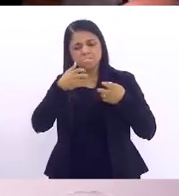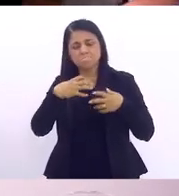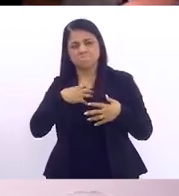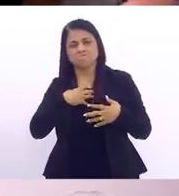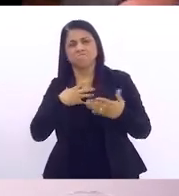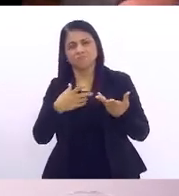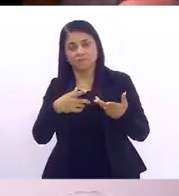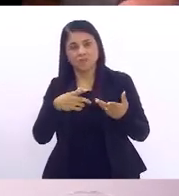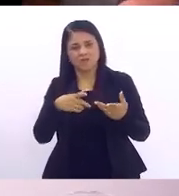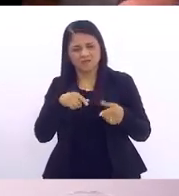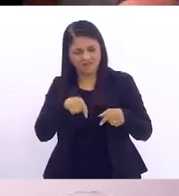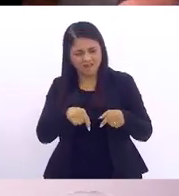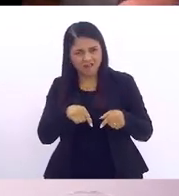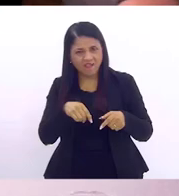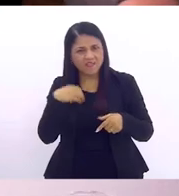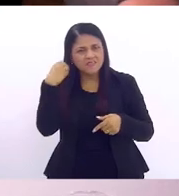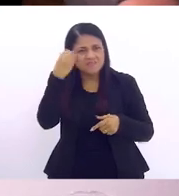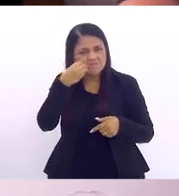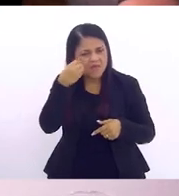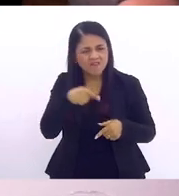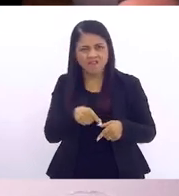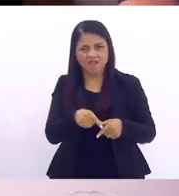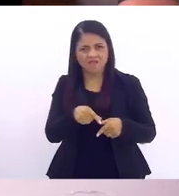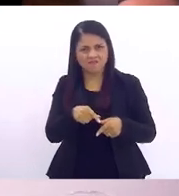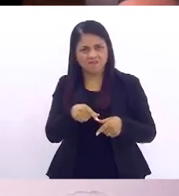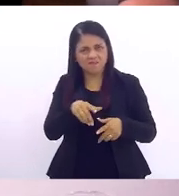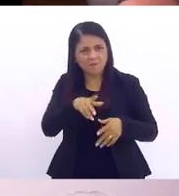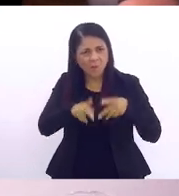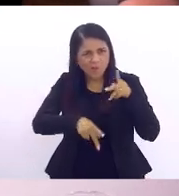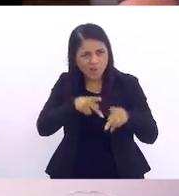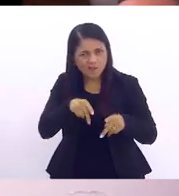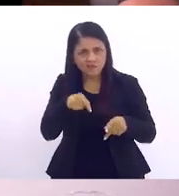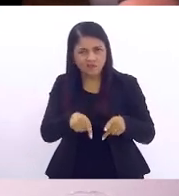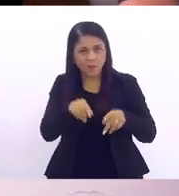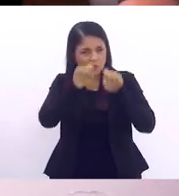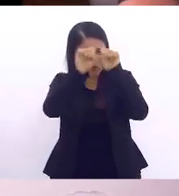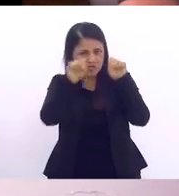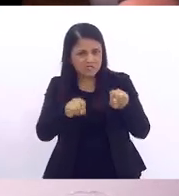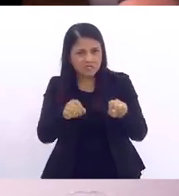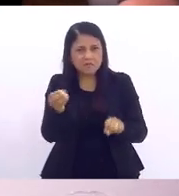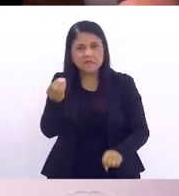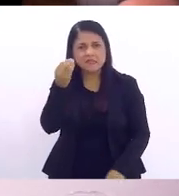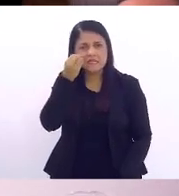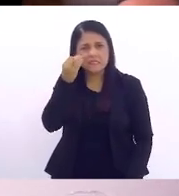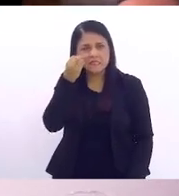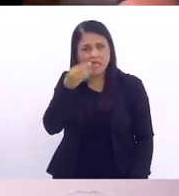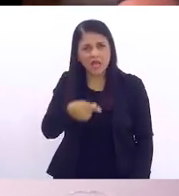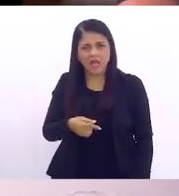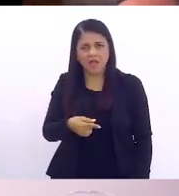cobaias para que um sistema seja testado